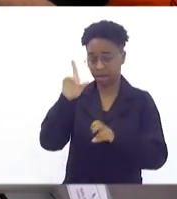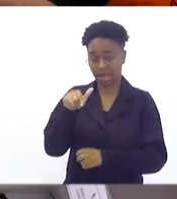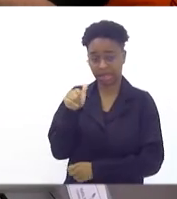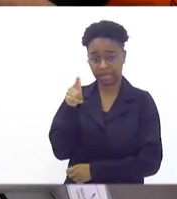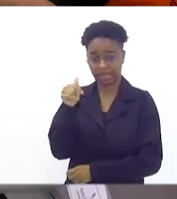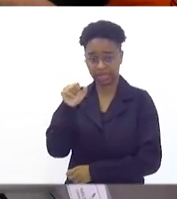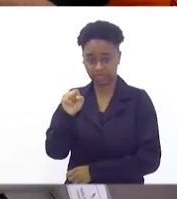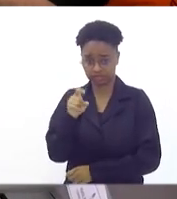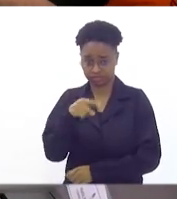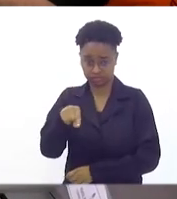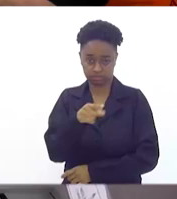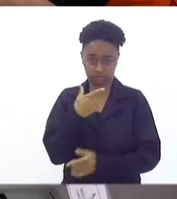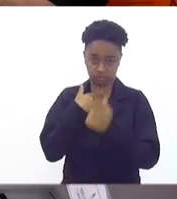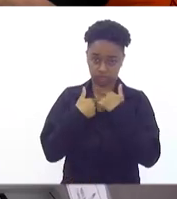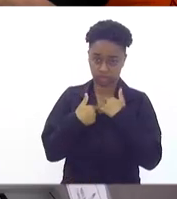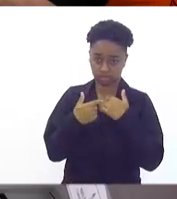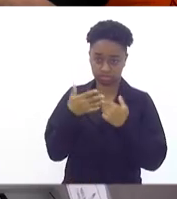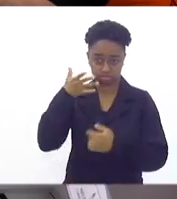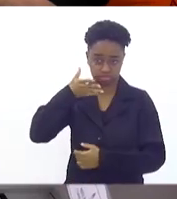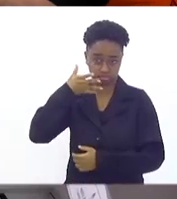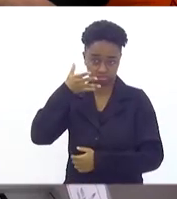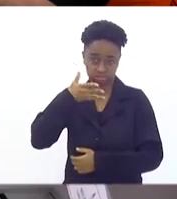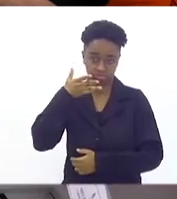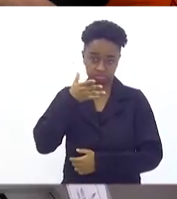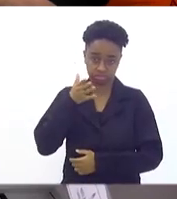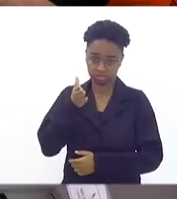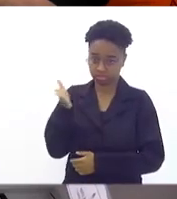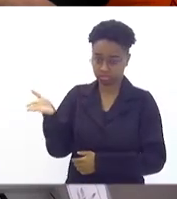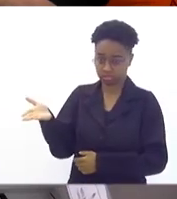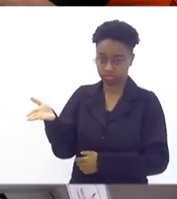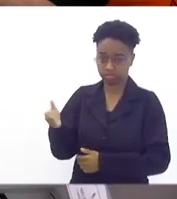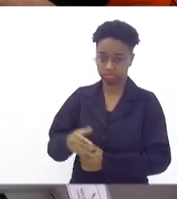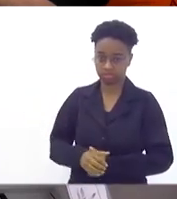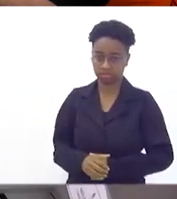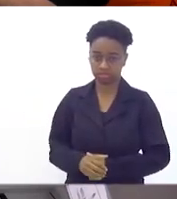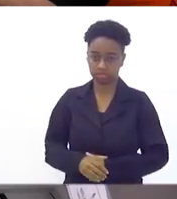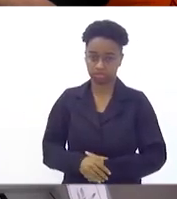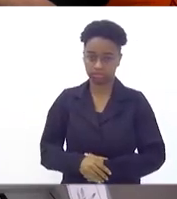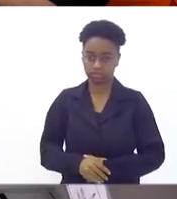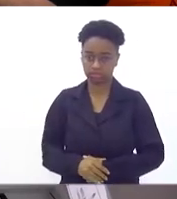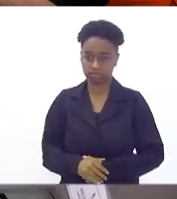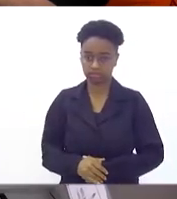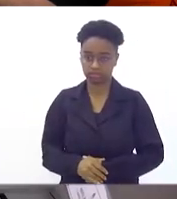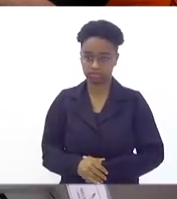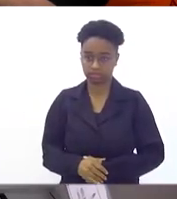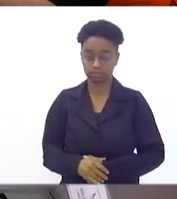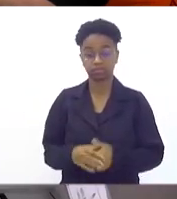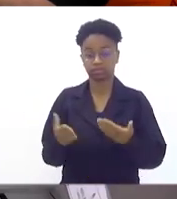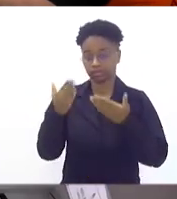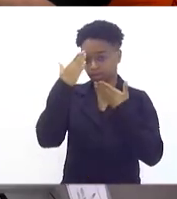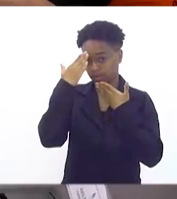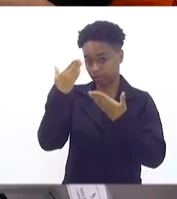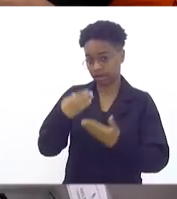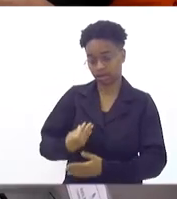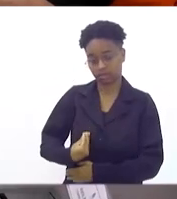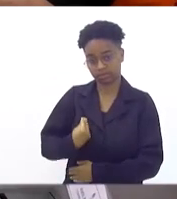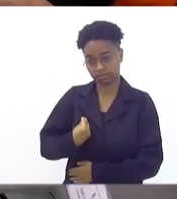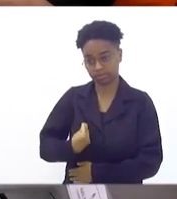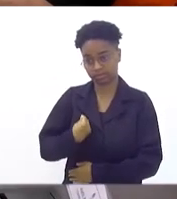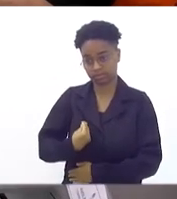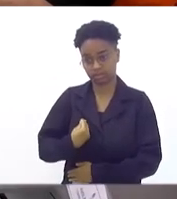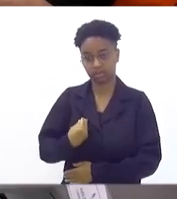alguém quer fazer uso da palavra para se dirigir direto objetivamente não então agradecer a presença